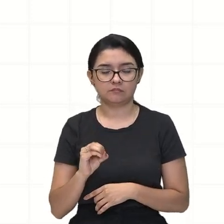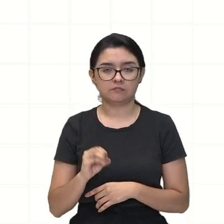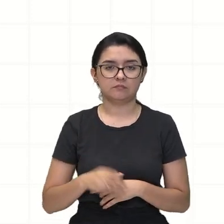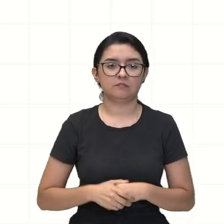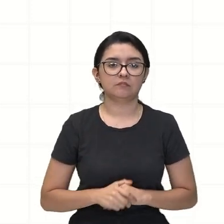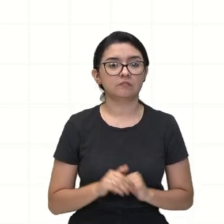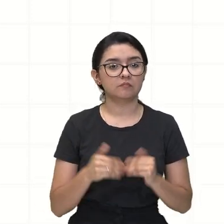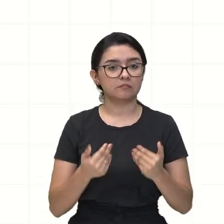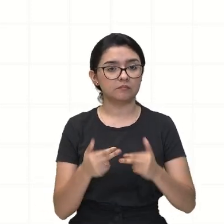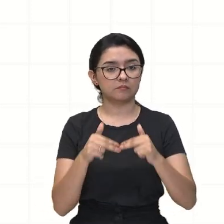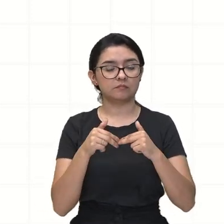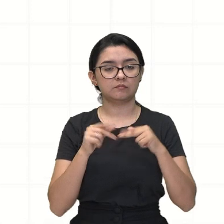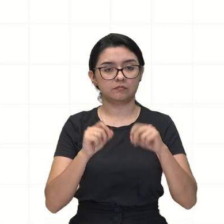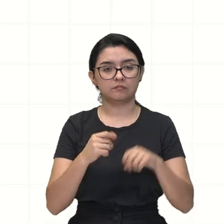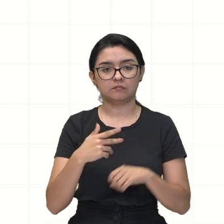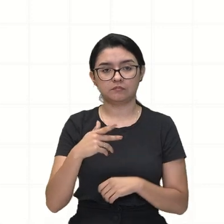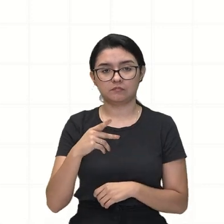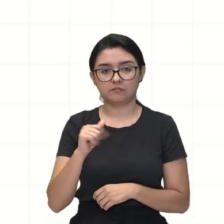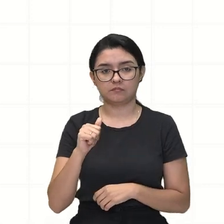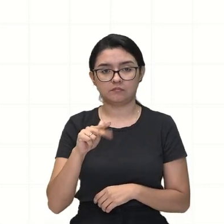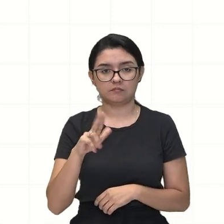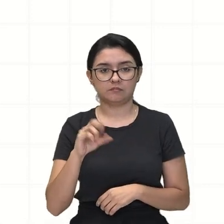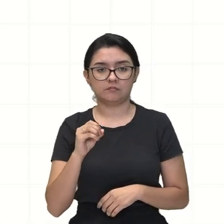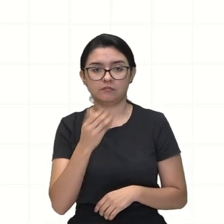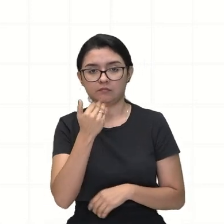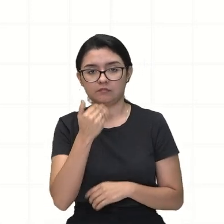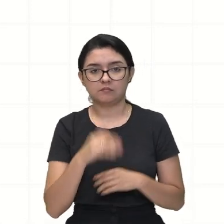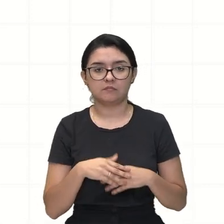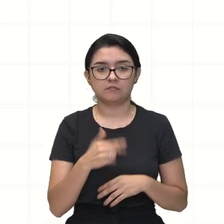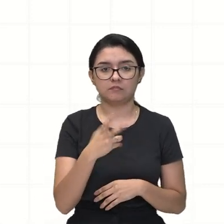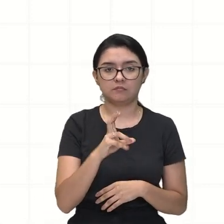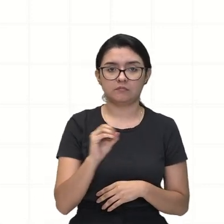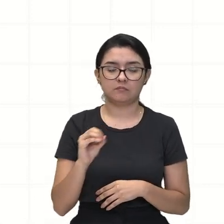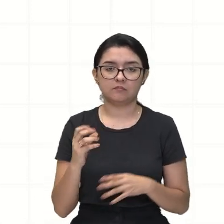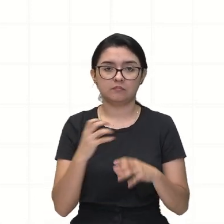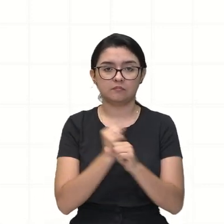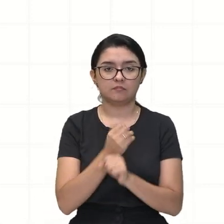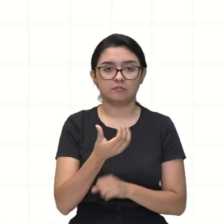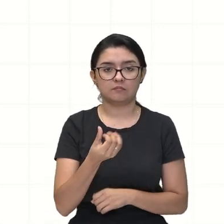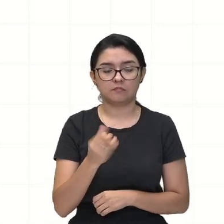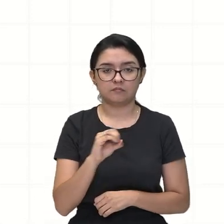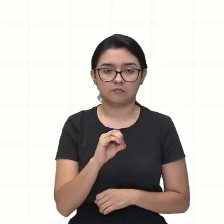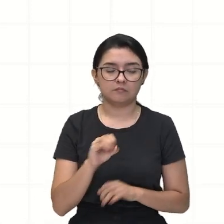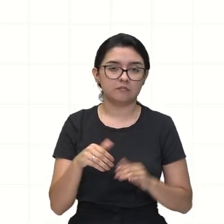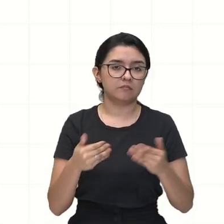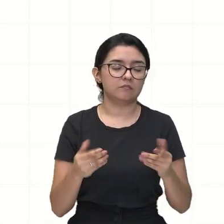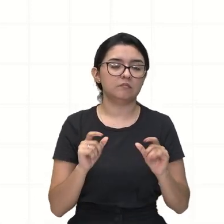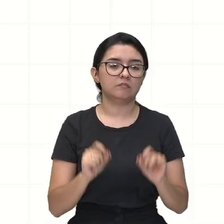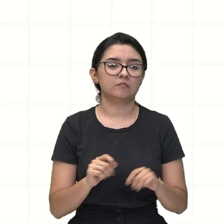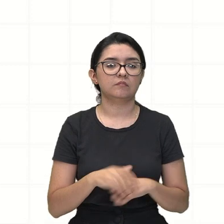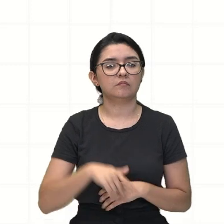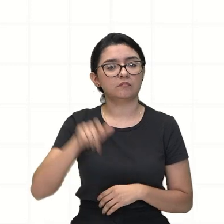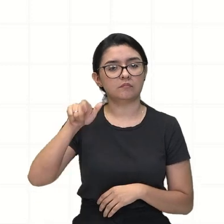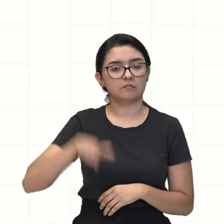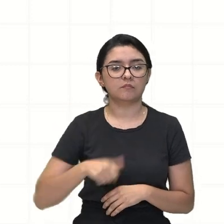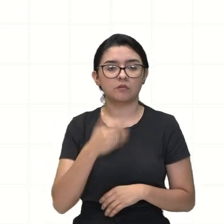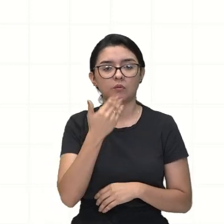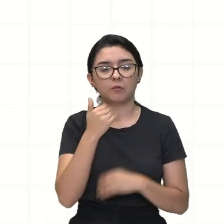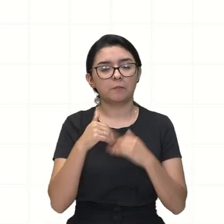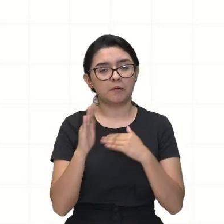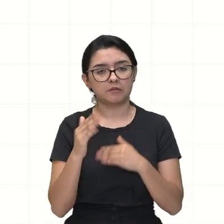Portanto, Paulo comeu 50 partes de um total de 60. Sendo assim, né? logo Paulo comeu mais